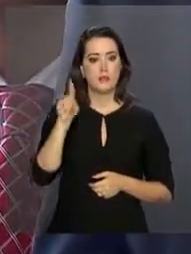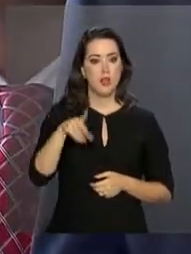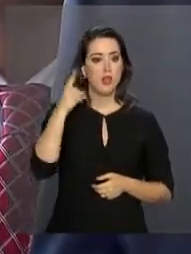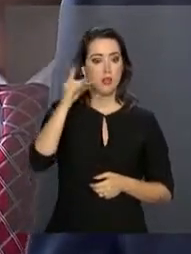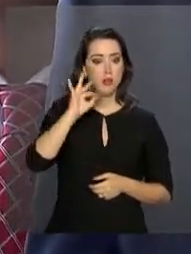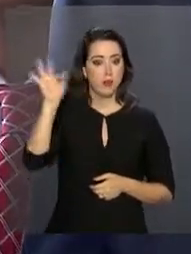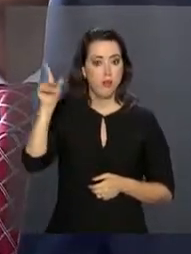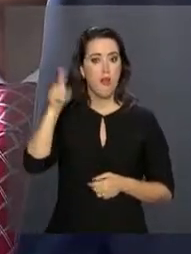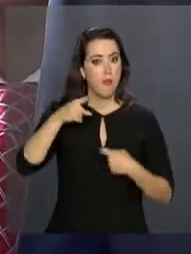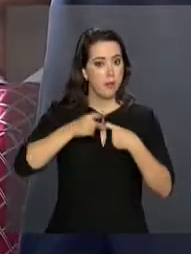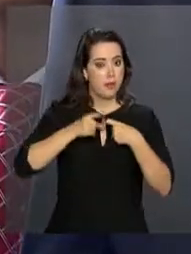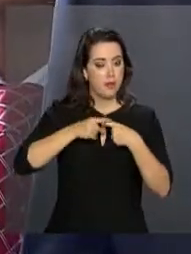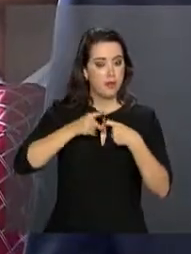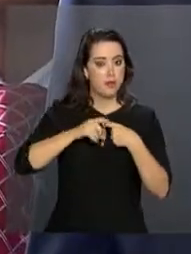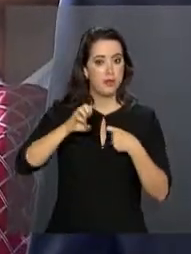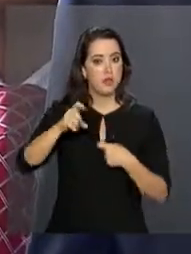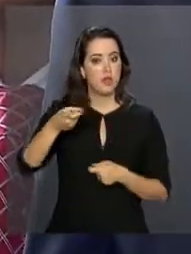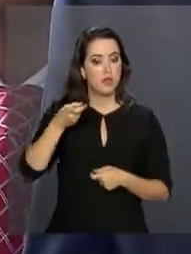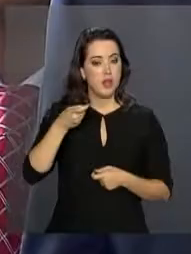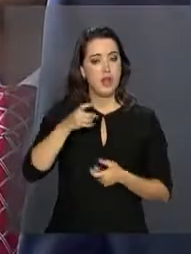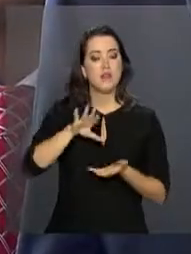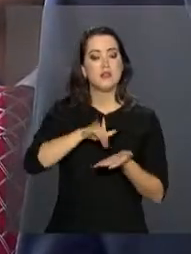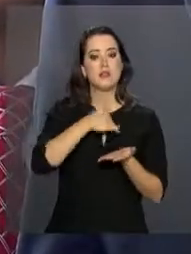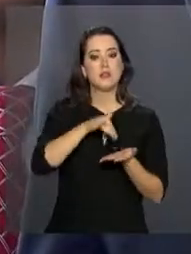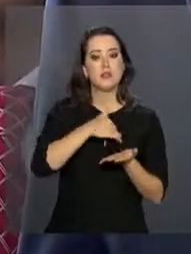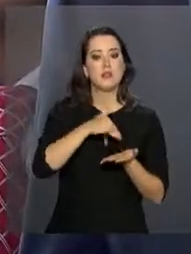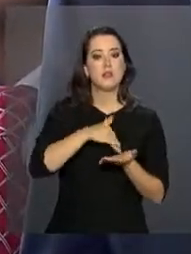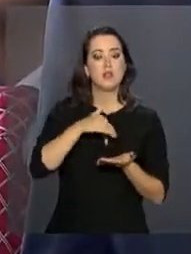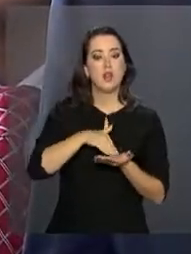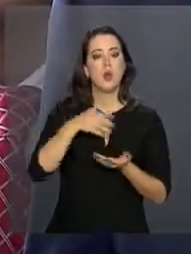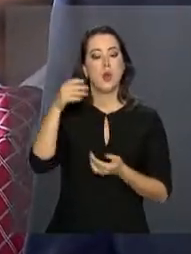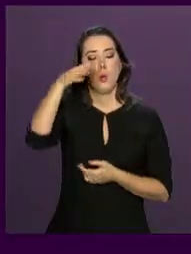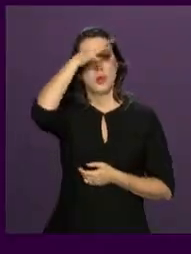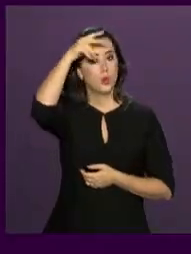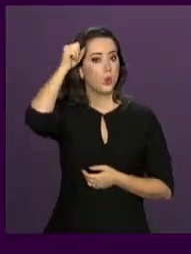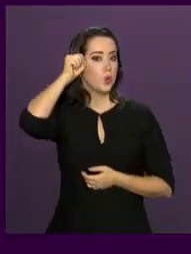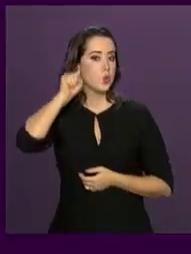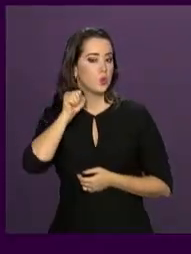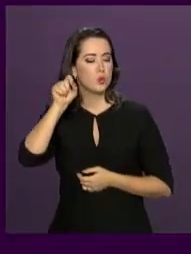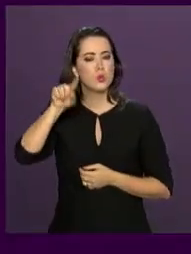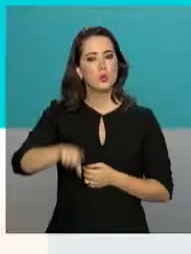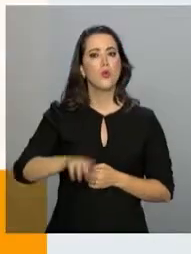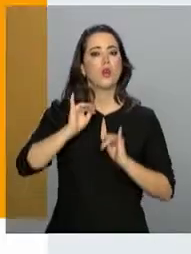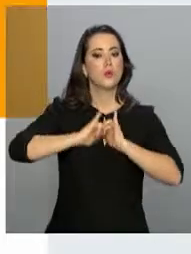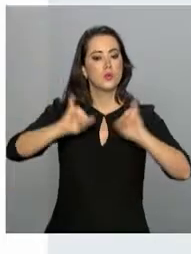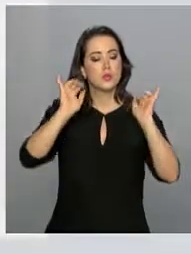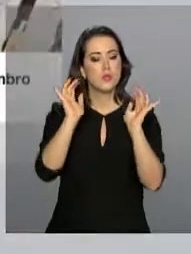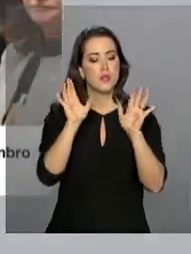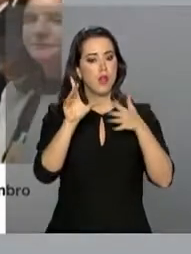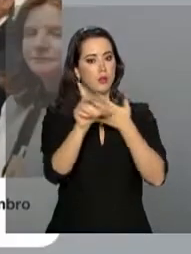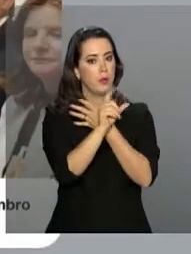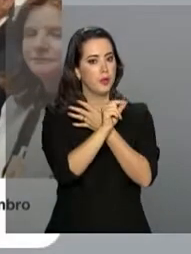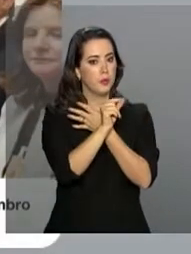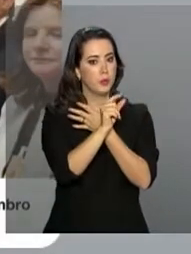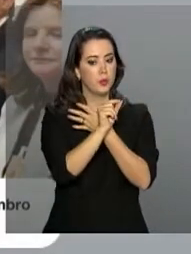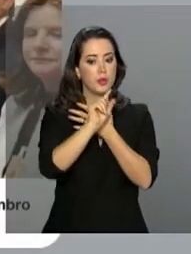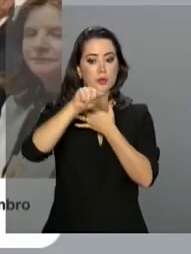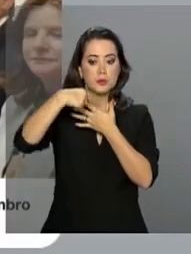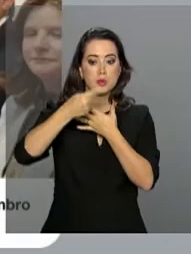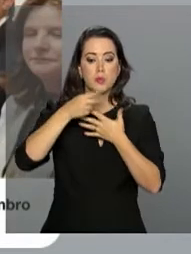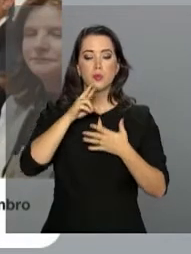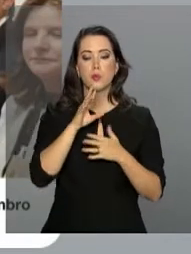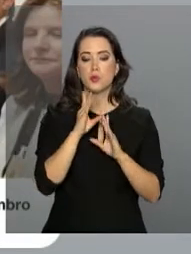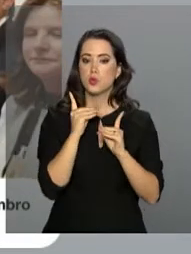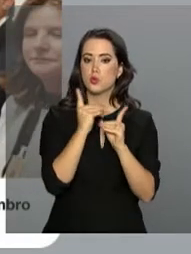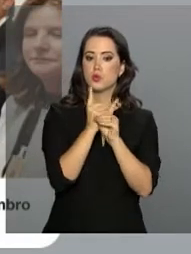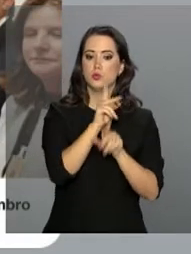médico e ex-secretário de saúde de campo grande no mato grosso do sul ele foi anunciado pelo twitter após encontro com o presidente eleito